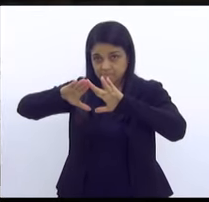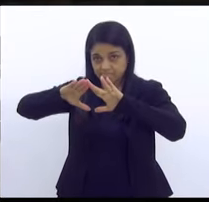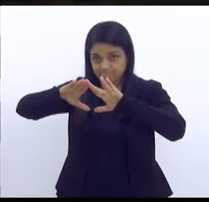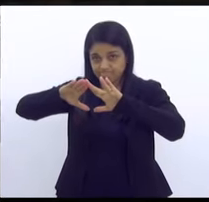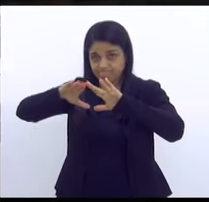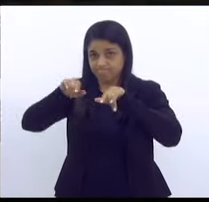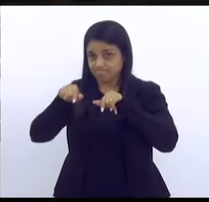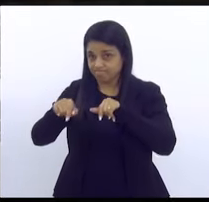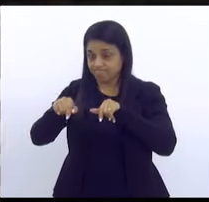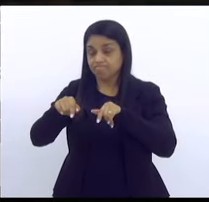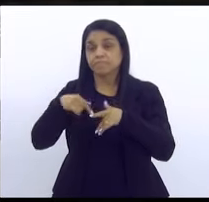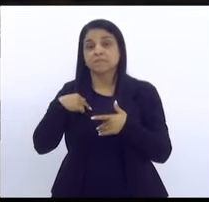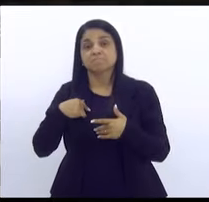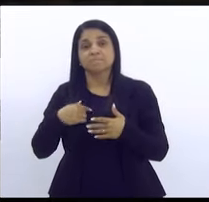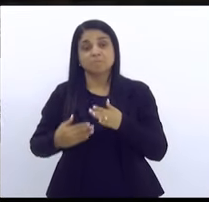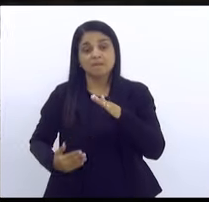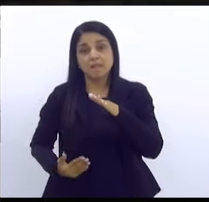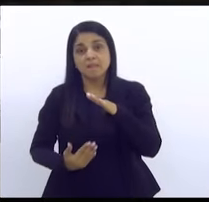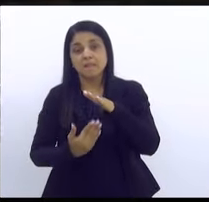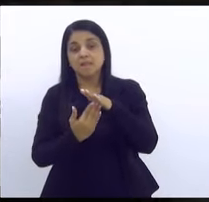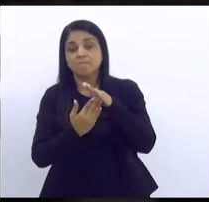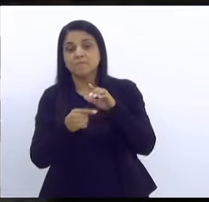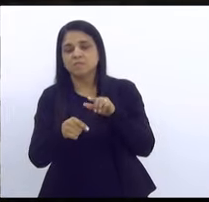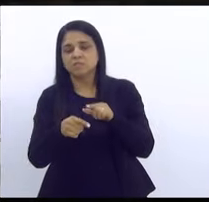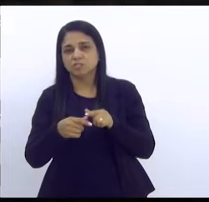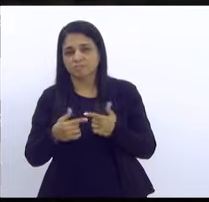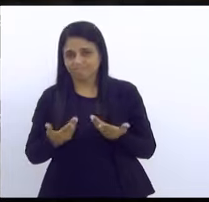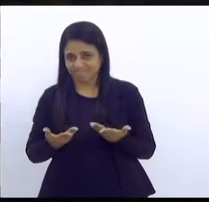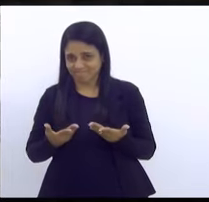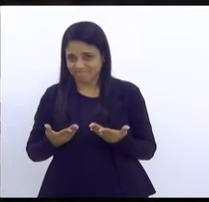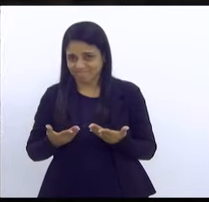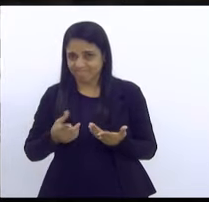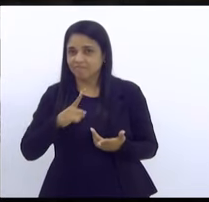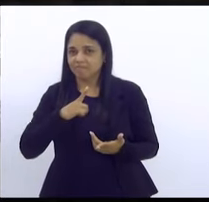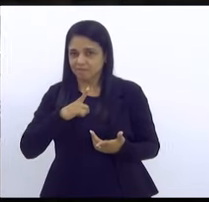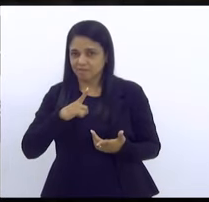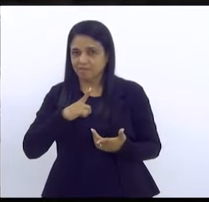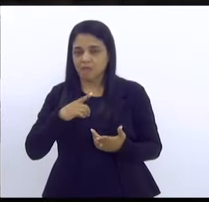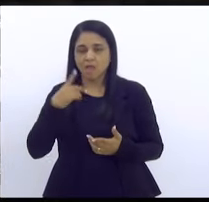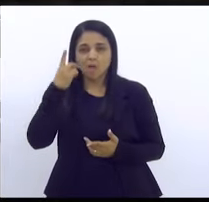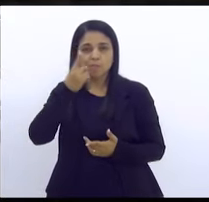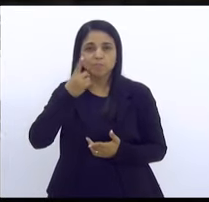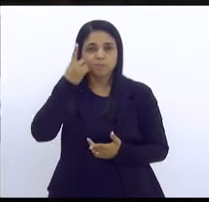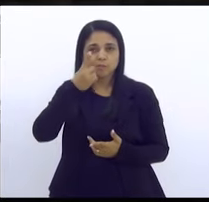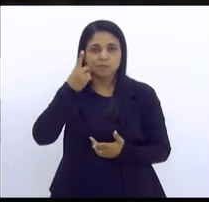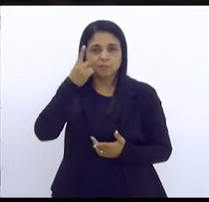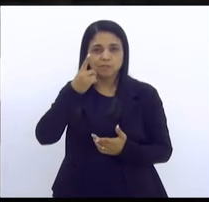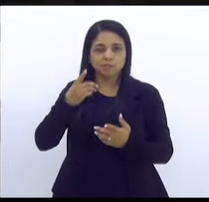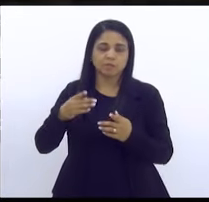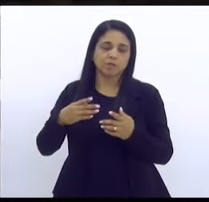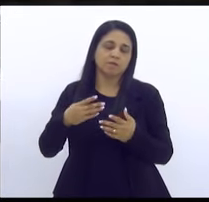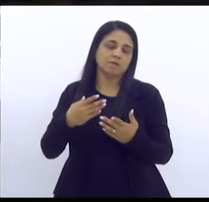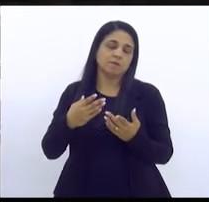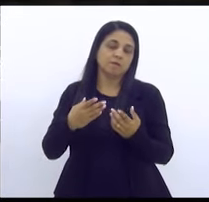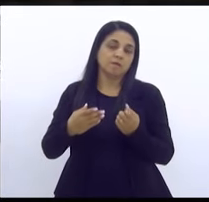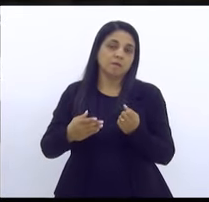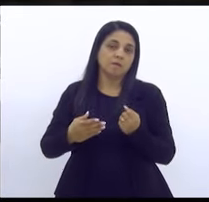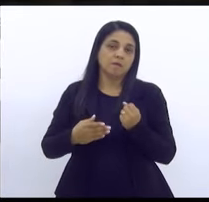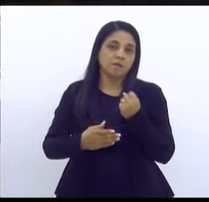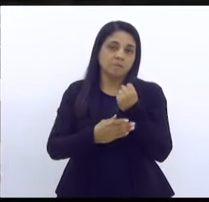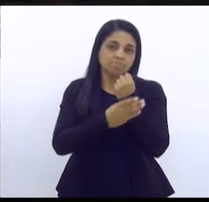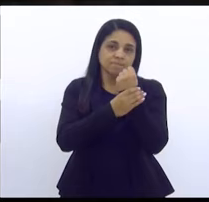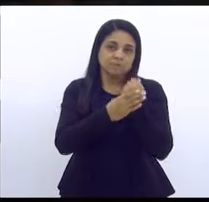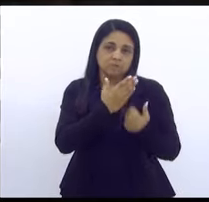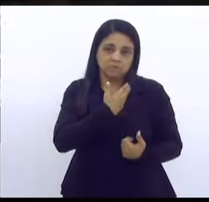completamente limite na política pública de segurança ou naquilo que deveria ser a política pública de segurança no estado do Rio de Janeiro. E quero